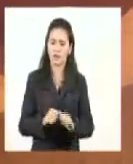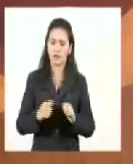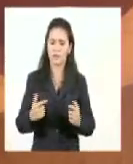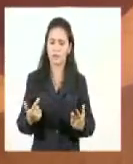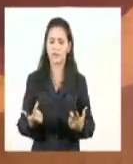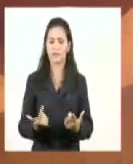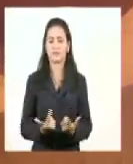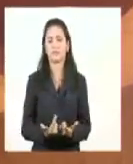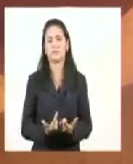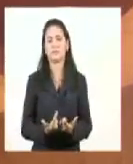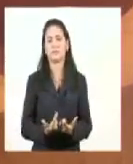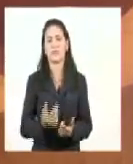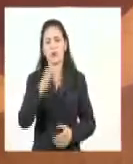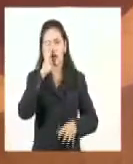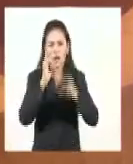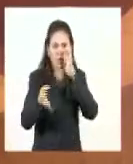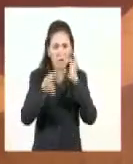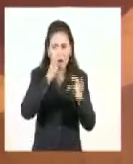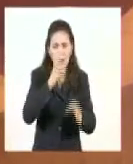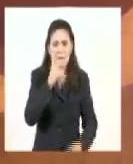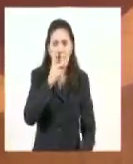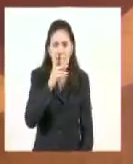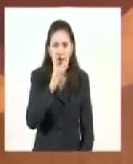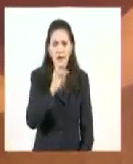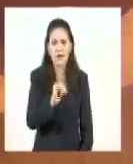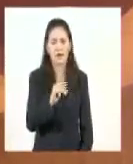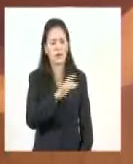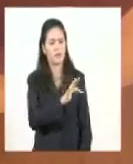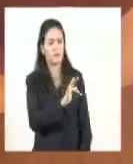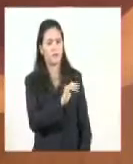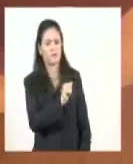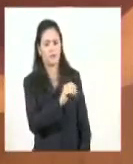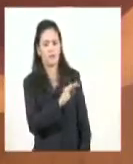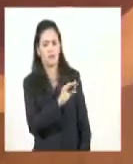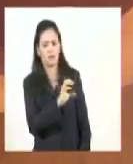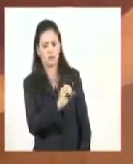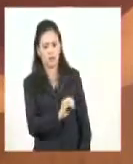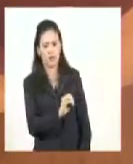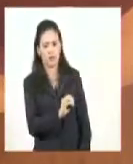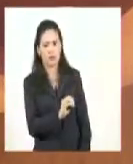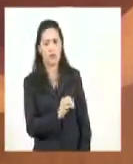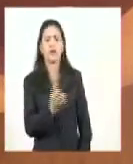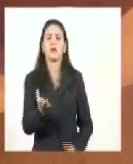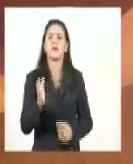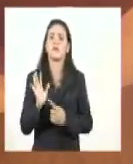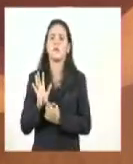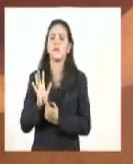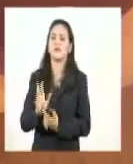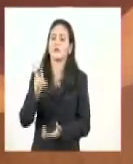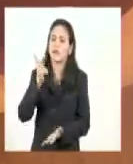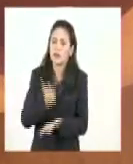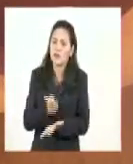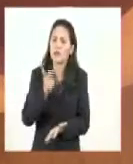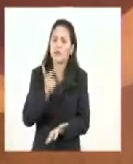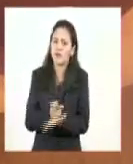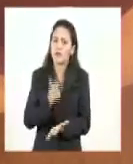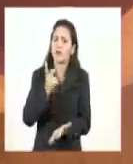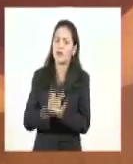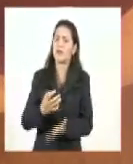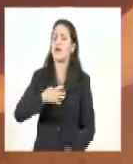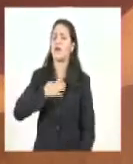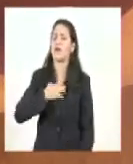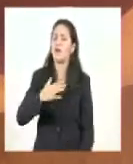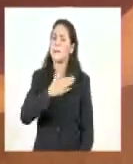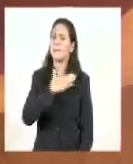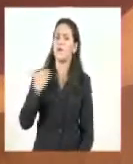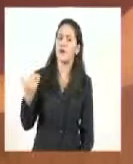fazendo ataques ao pai do deputado Fábio Macedo, e eu queria que ela mostrasse a mesma indignação com as mortes das crianças em